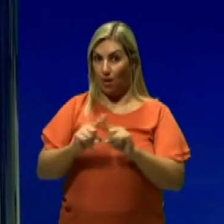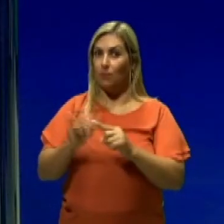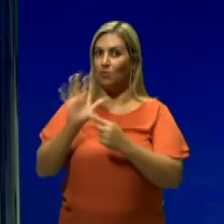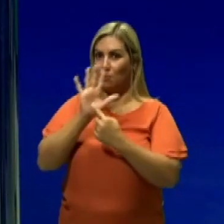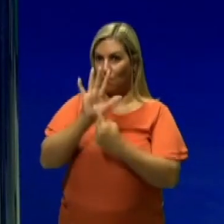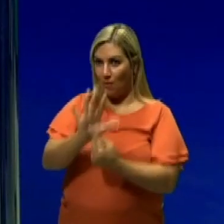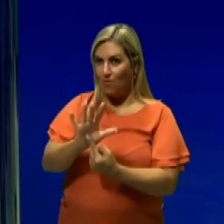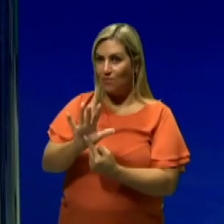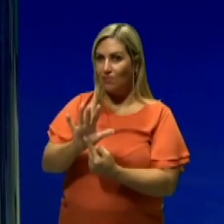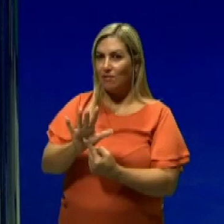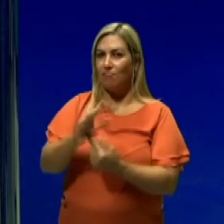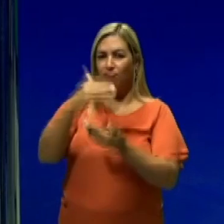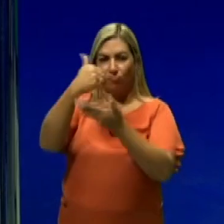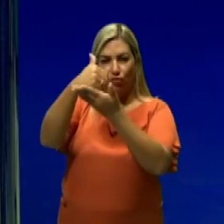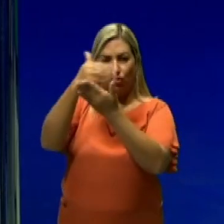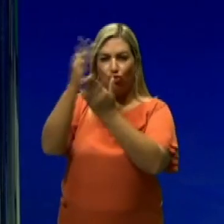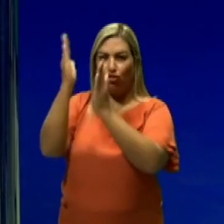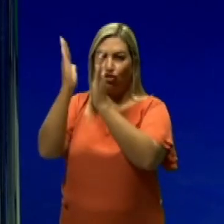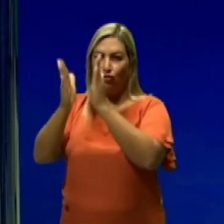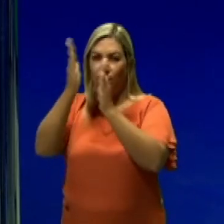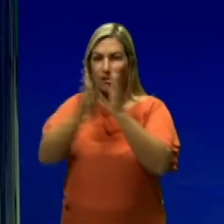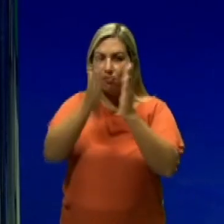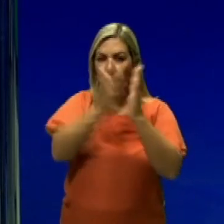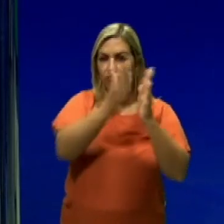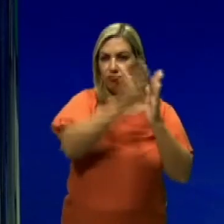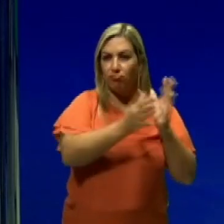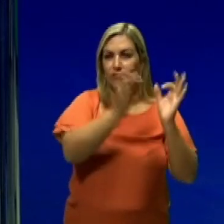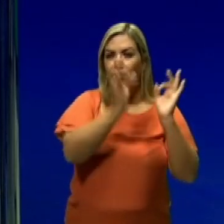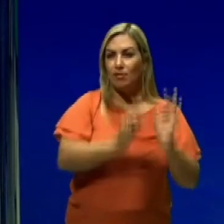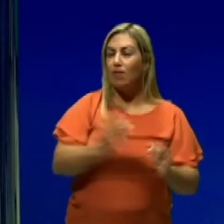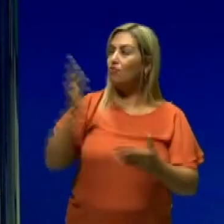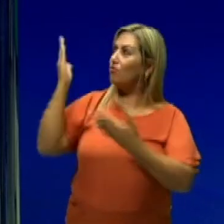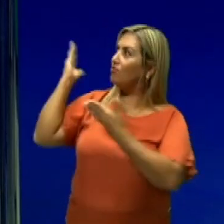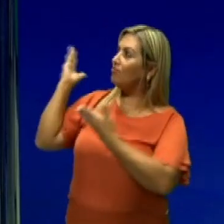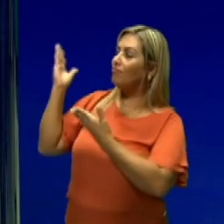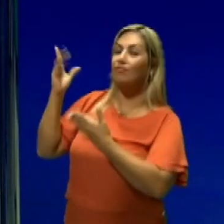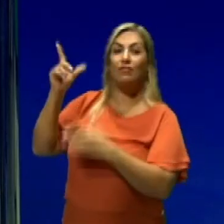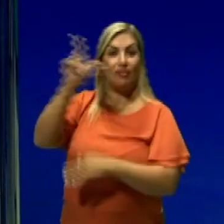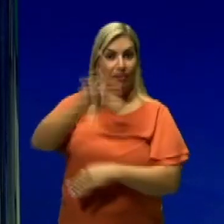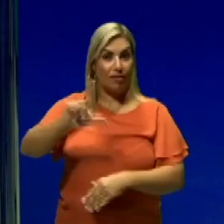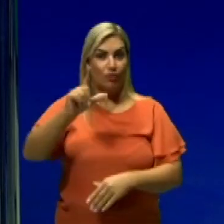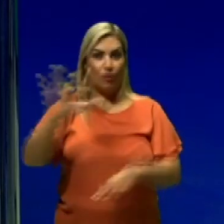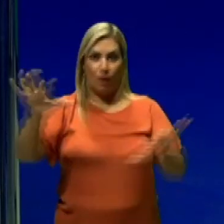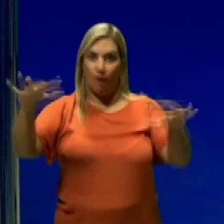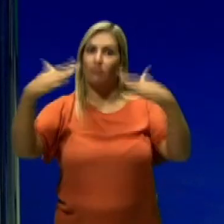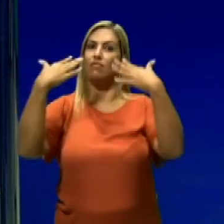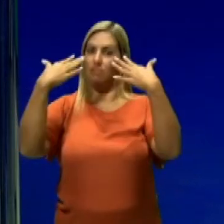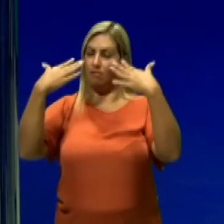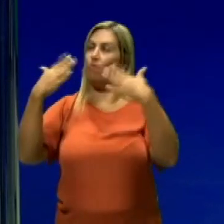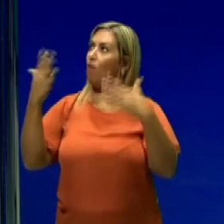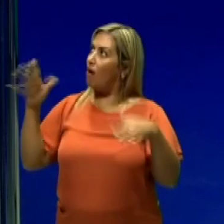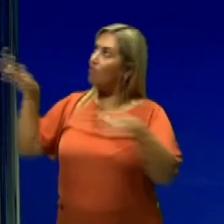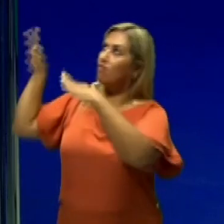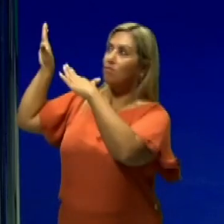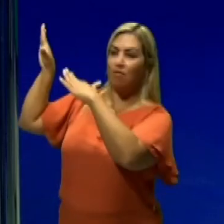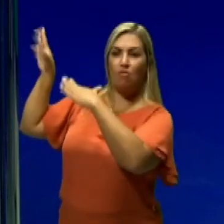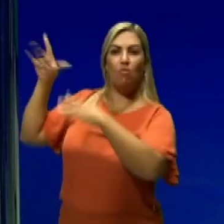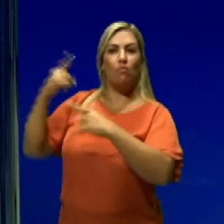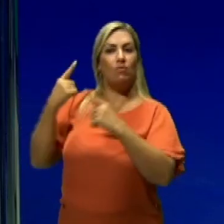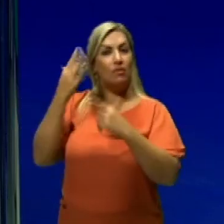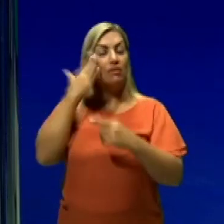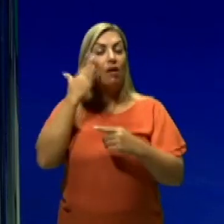determina bem a divisão dos períodos literários então você precisa estar sempre atento a ele e